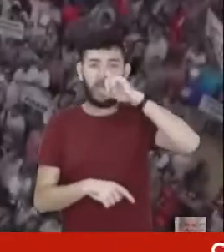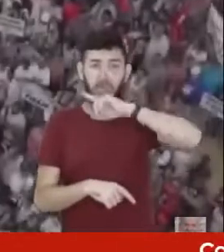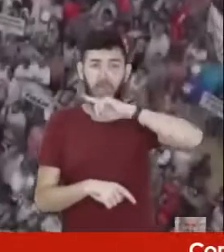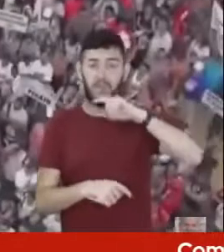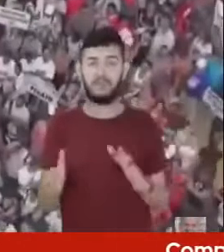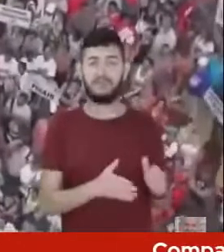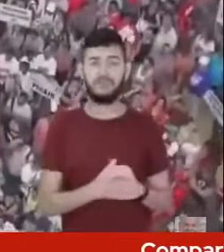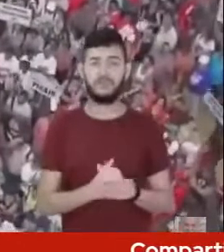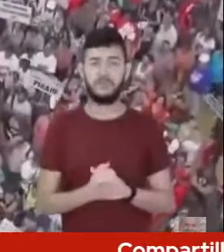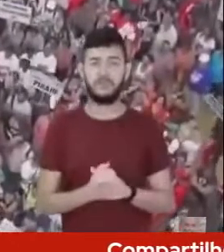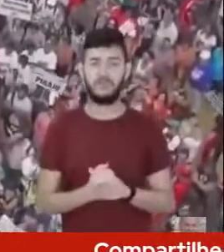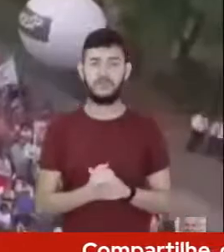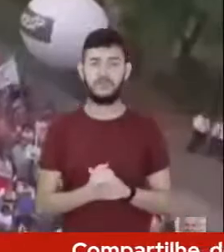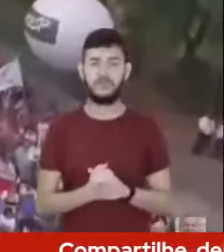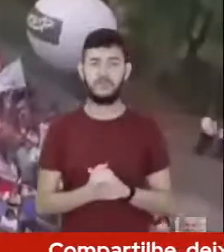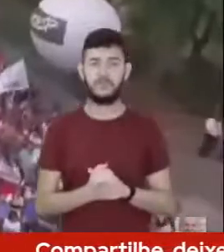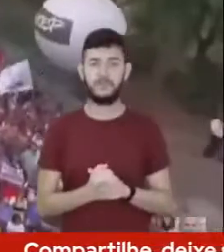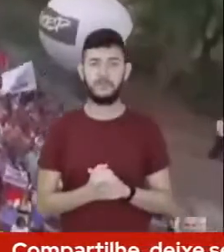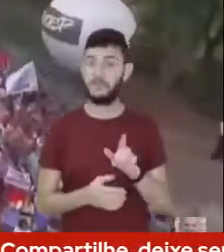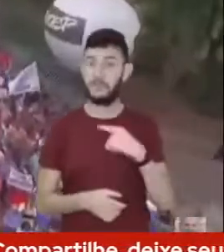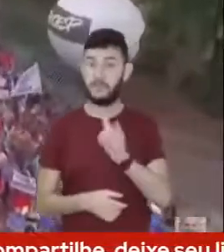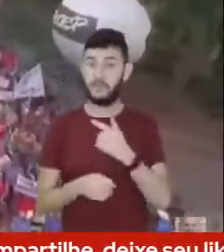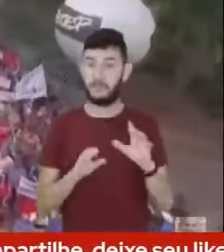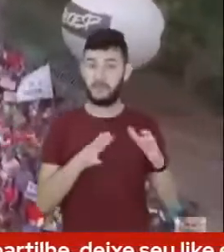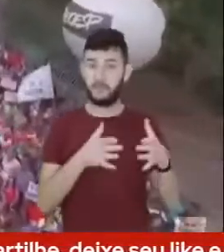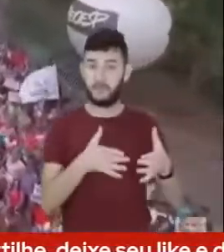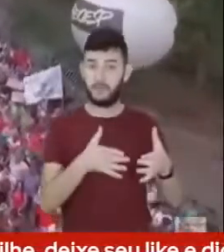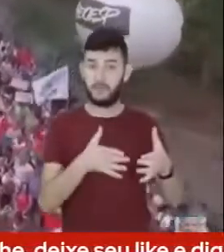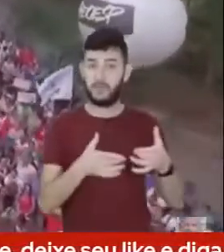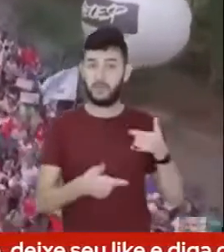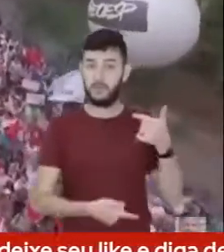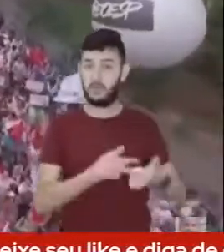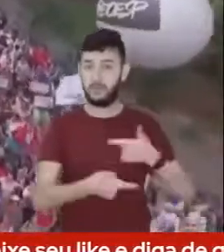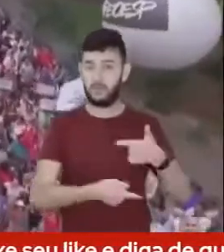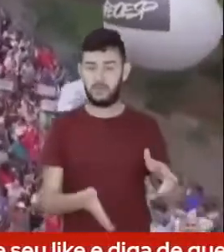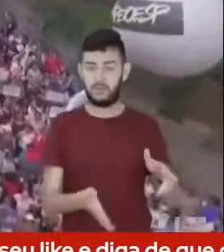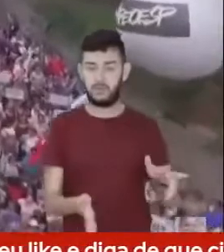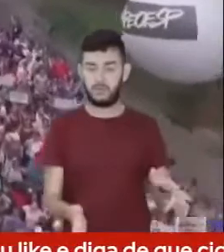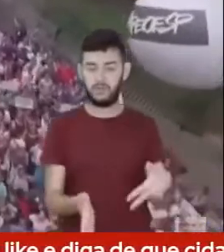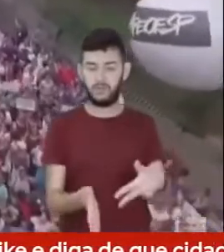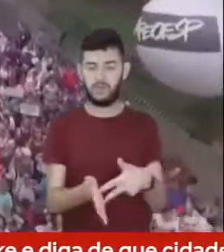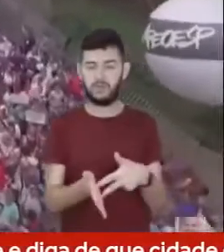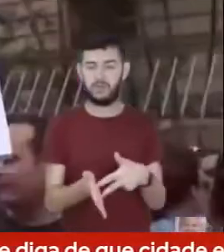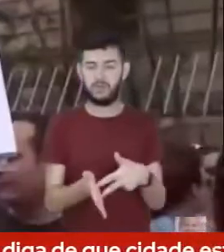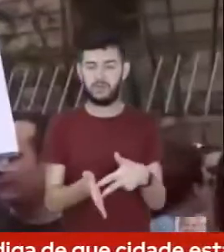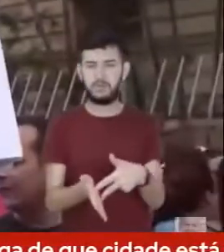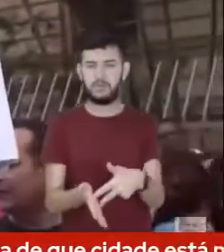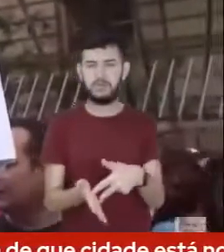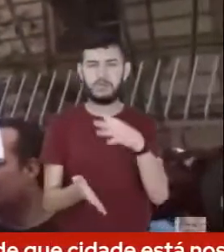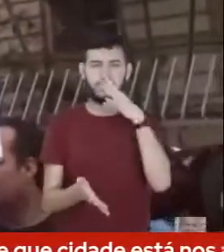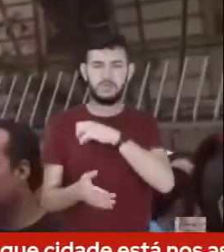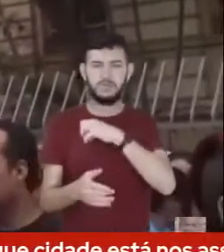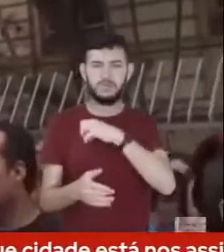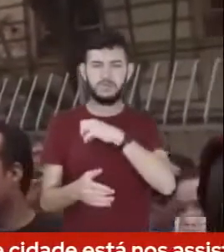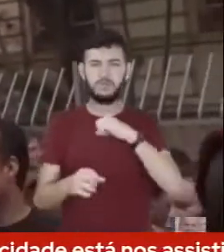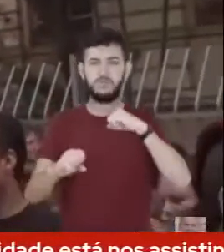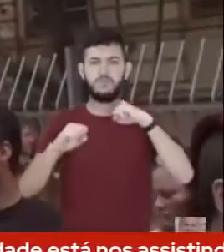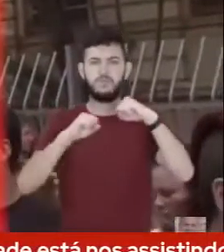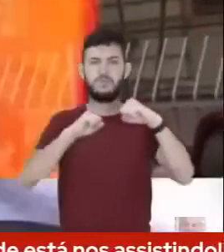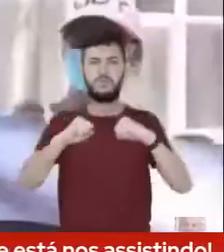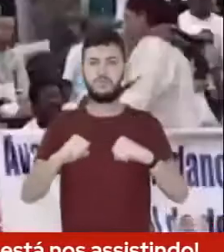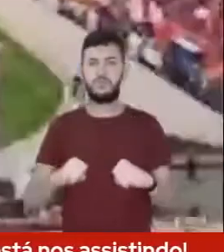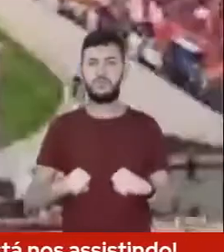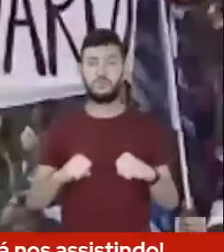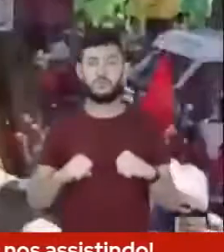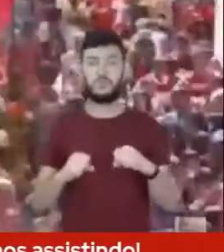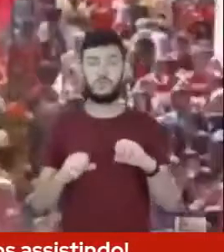A classe trabalhadora resistiu e lutou. A unidade foi fortalecida. As centrais sindicais, unidas, mobilizaram